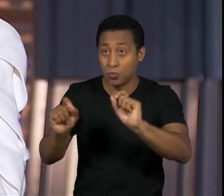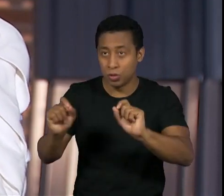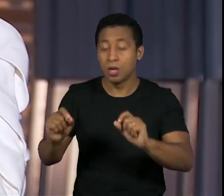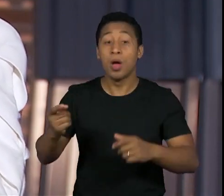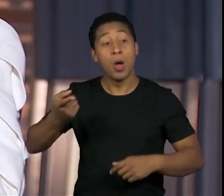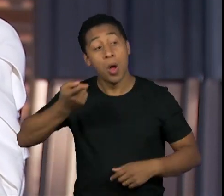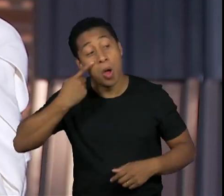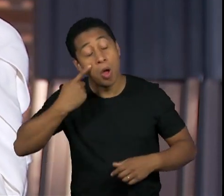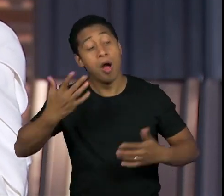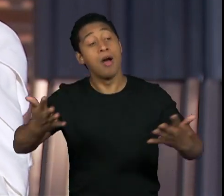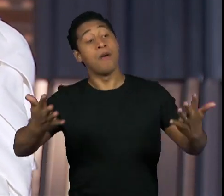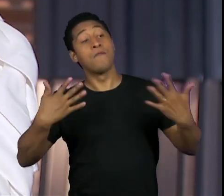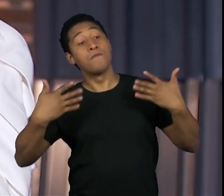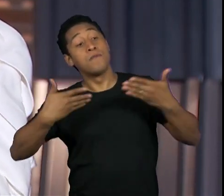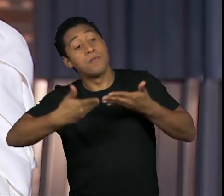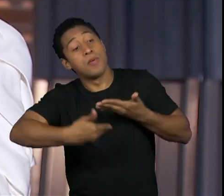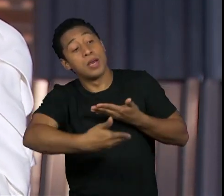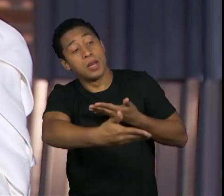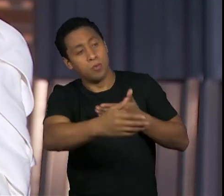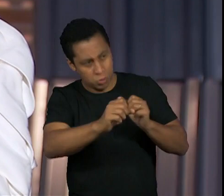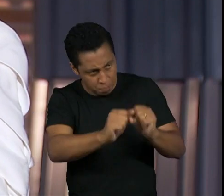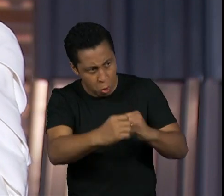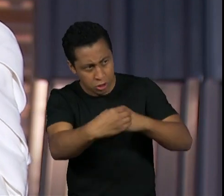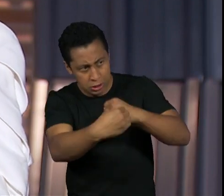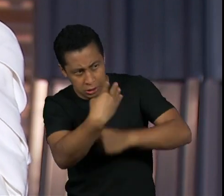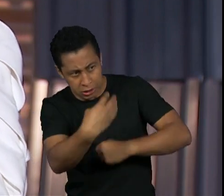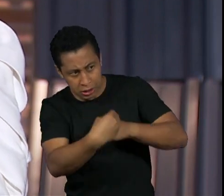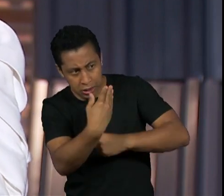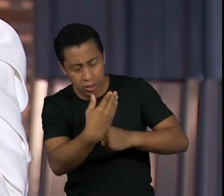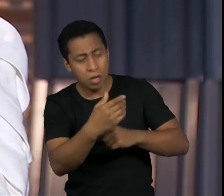sei o que lá. Eu queria que você desse dicas.